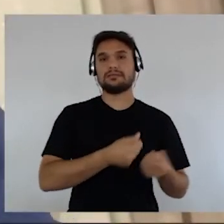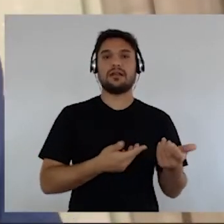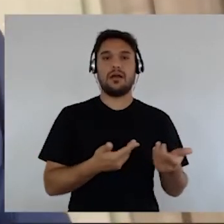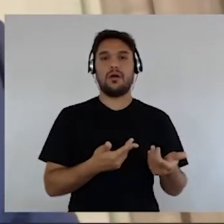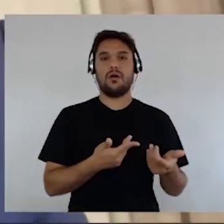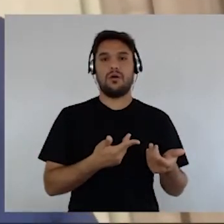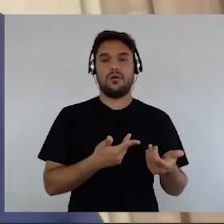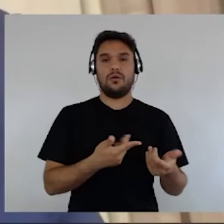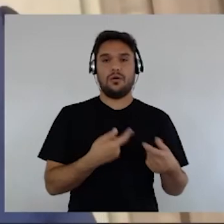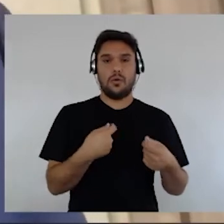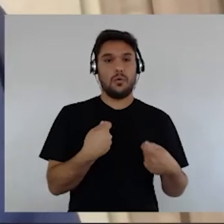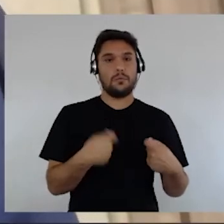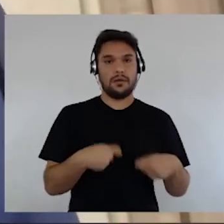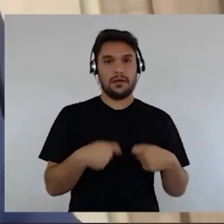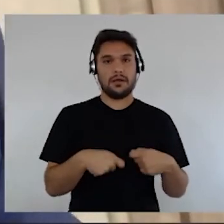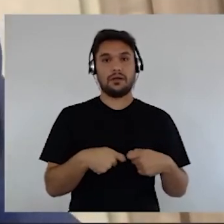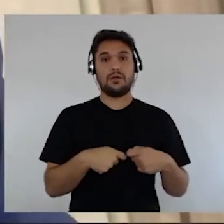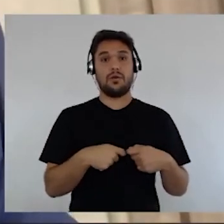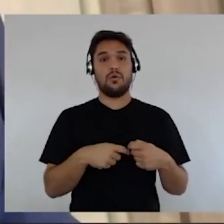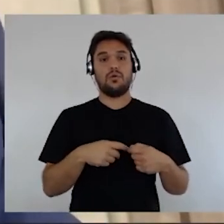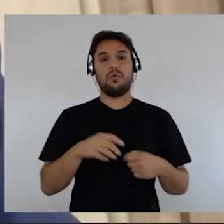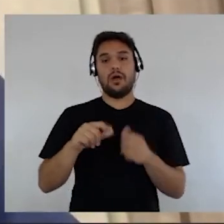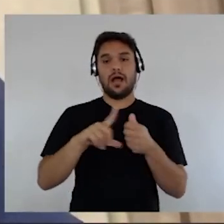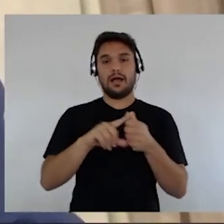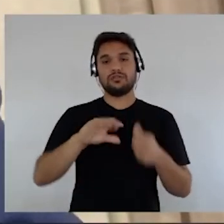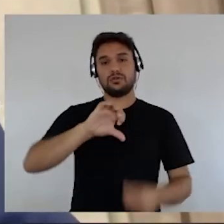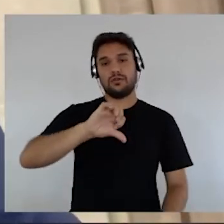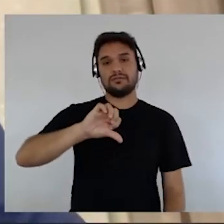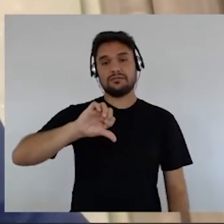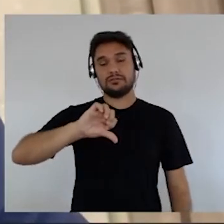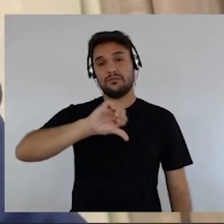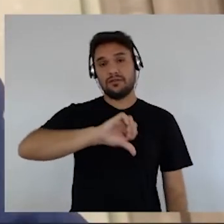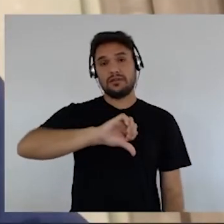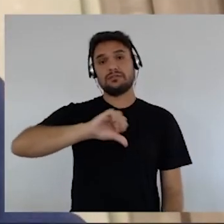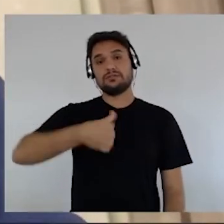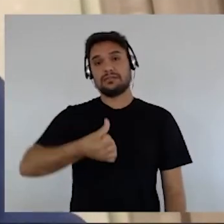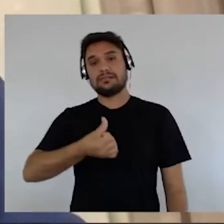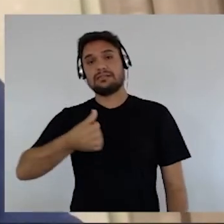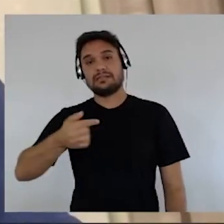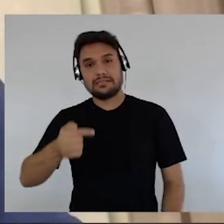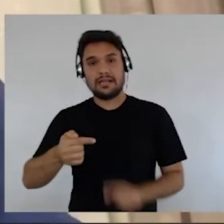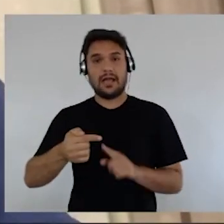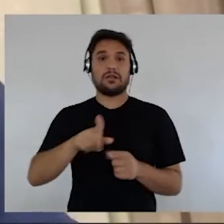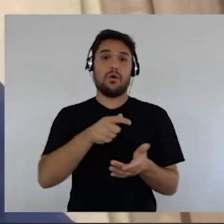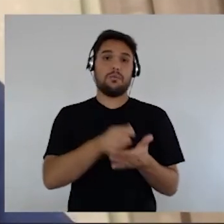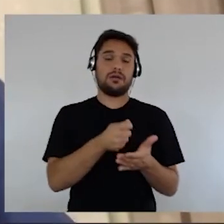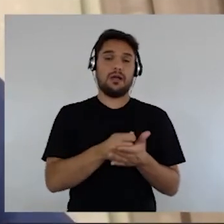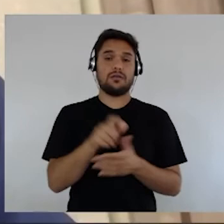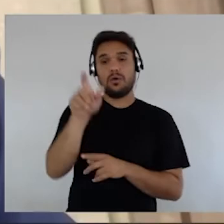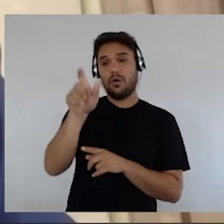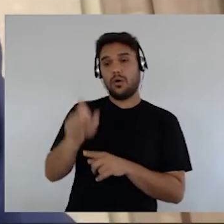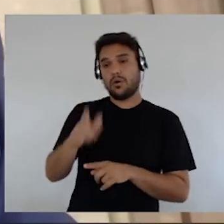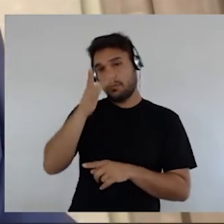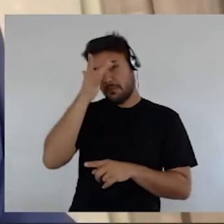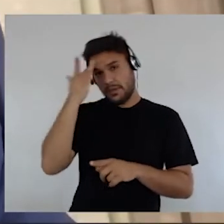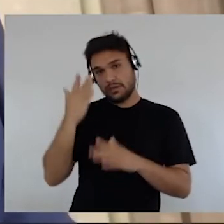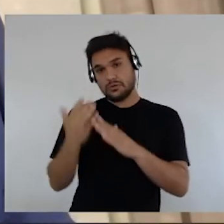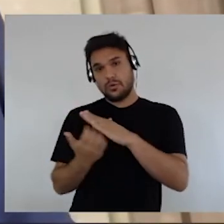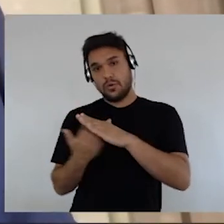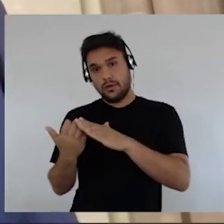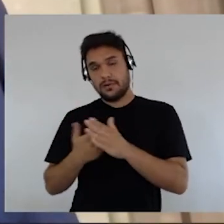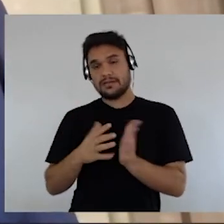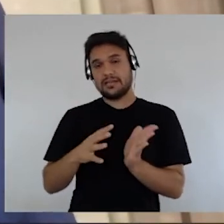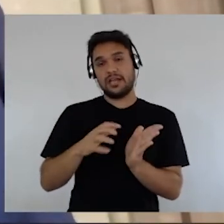registro mercantil. É o que diz o artigo 967, que diz ser obrigatória a inscrição do empresário no